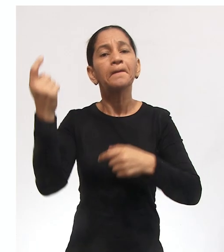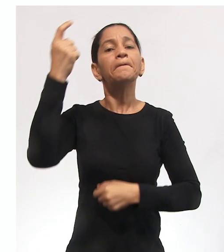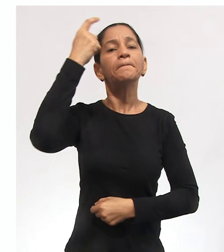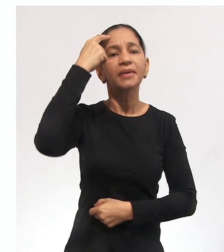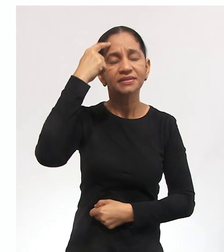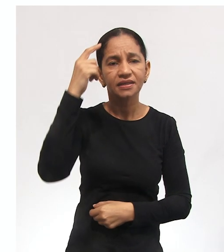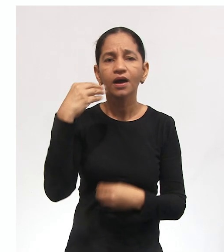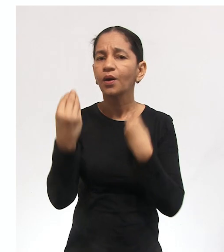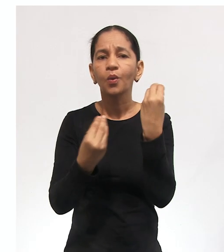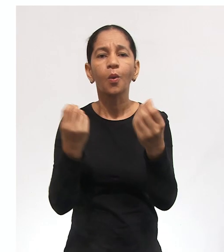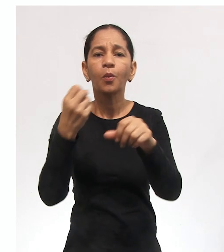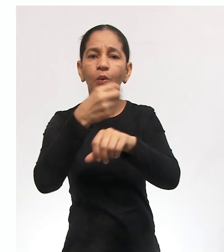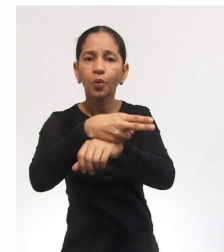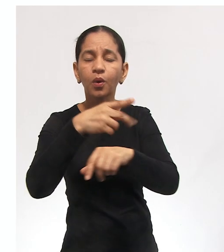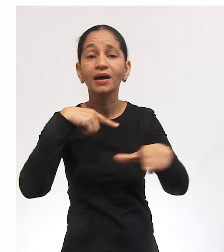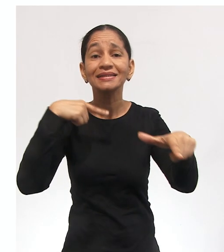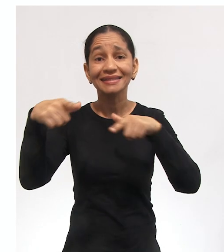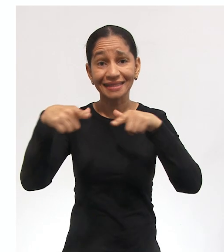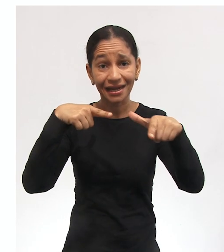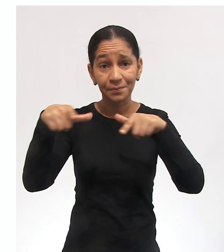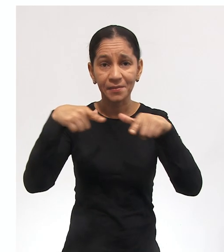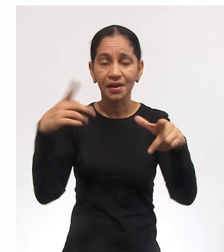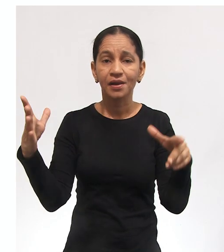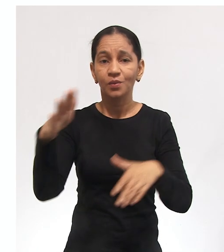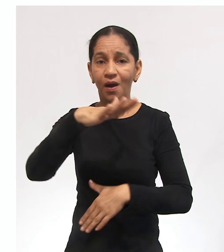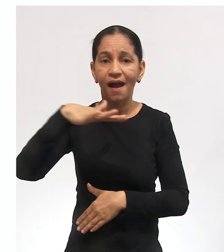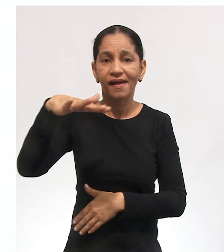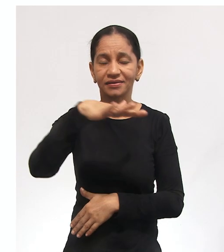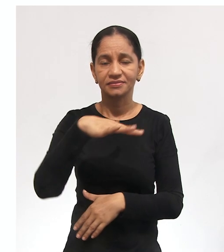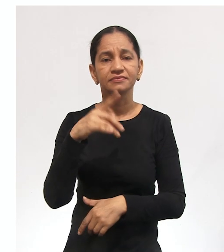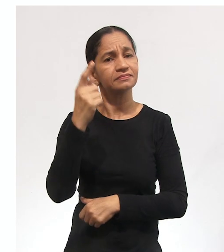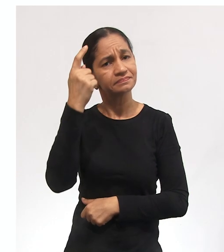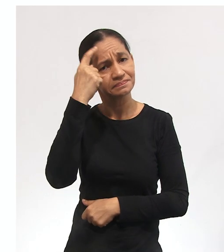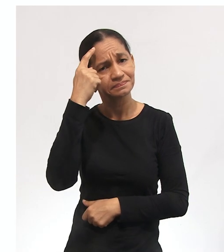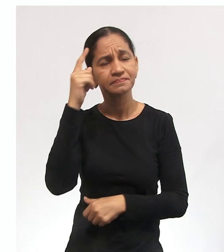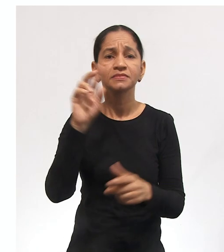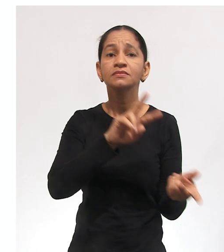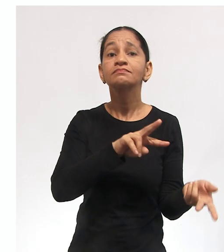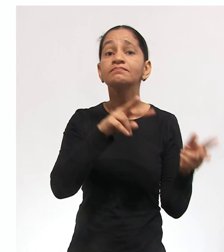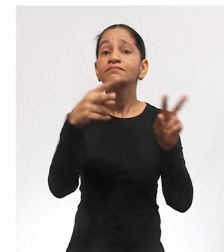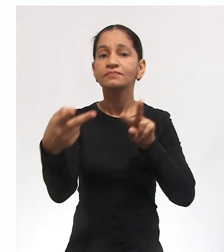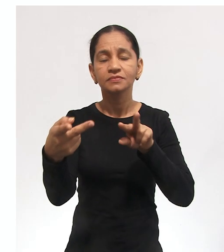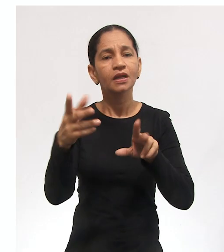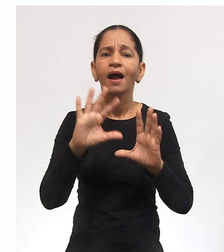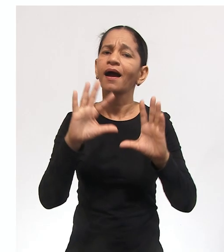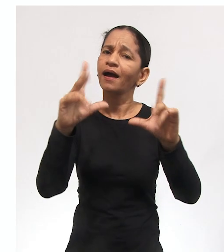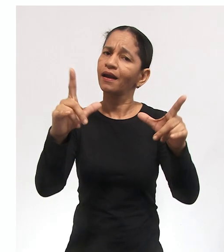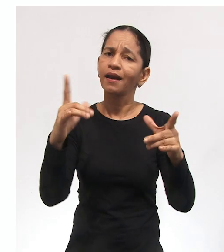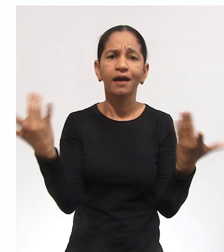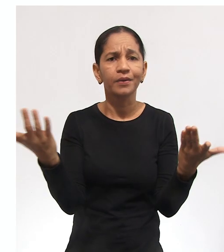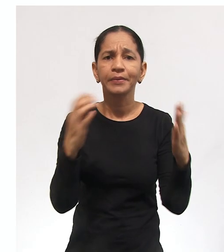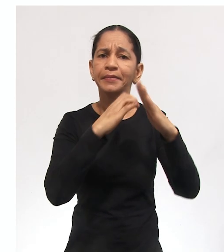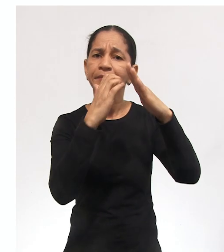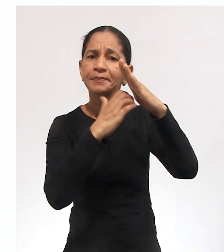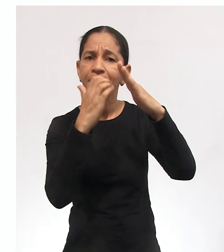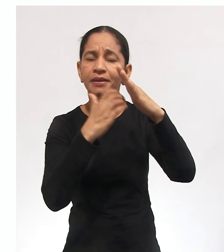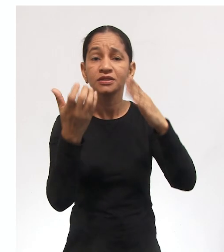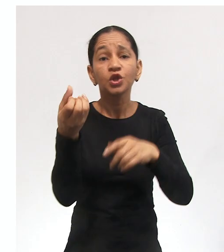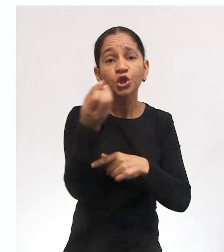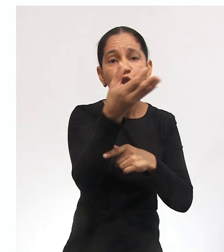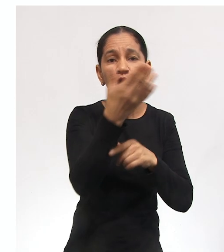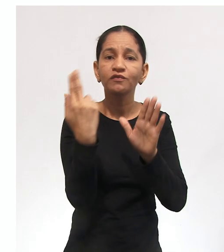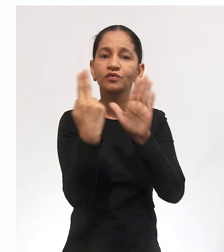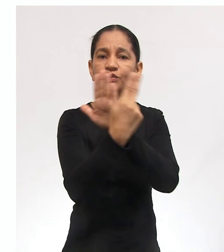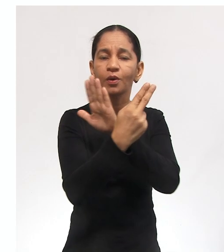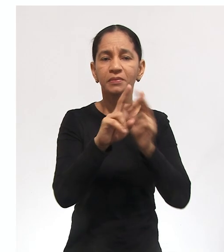sucessão trabalhista, sucessão empresarial. Primeiro, eu tenho que ter a transferência da empresa para novos